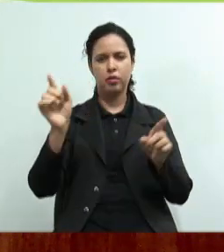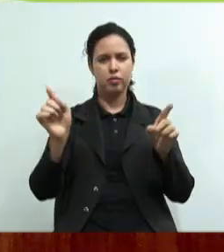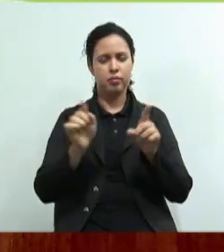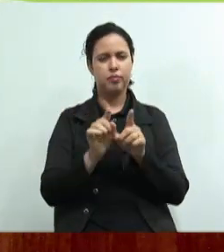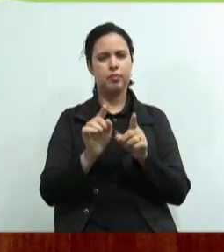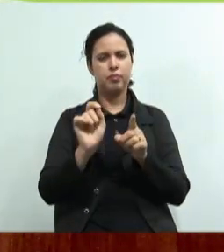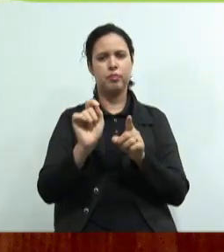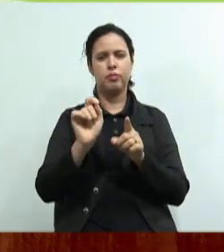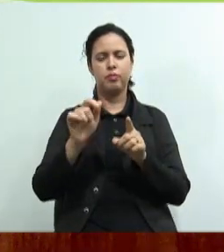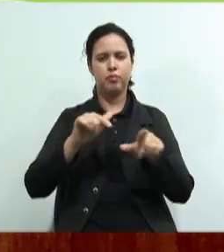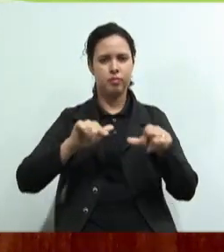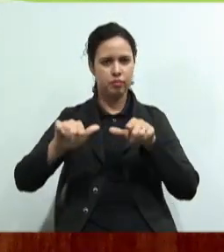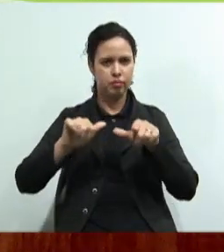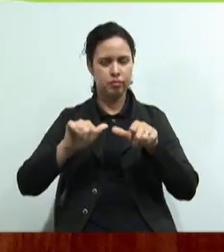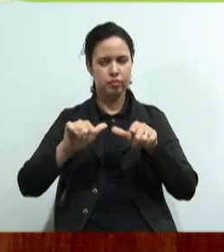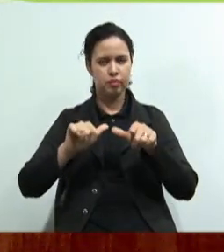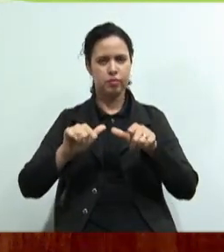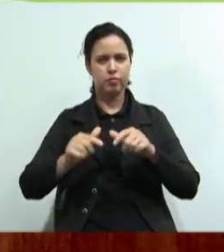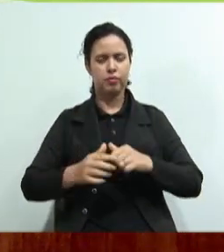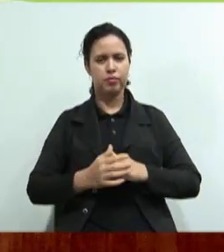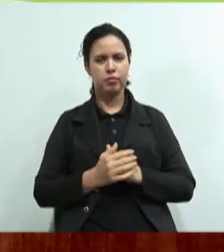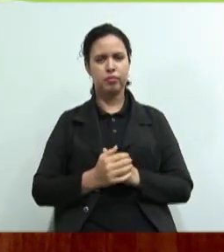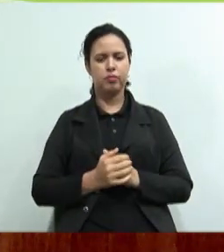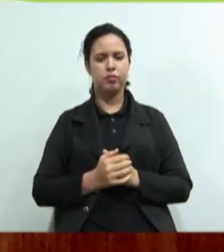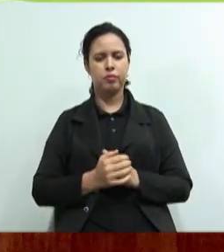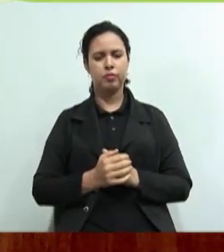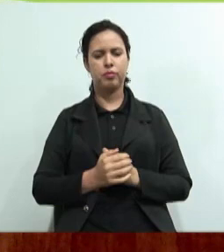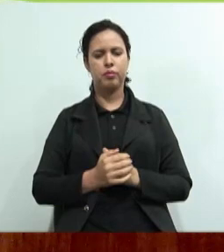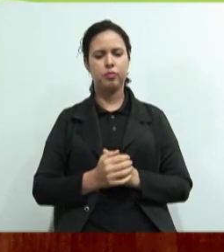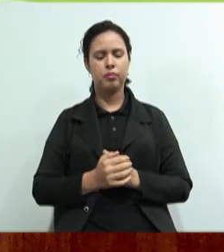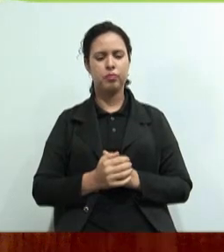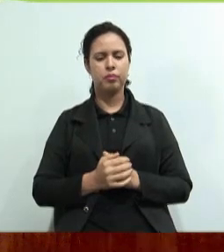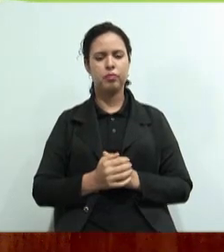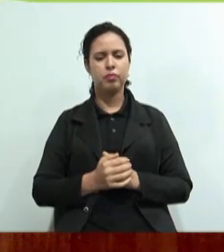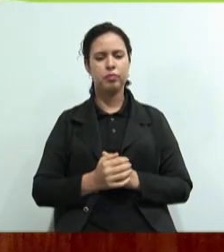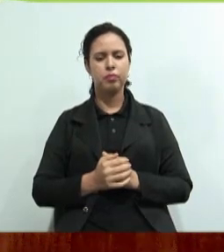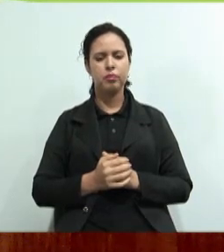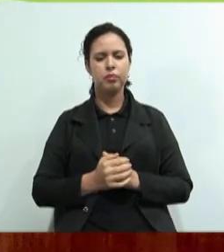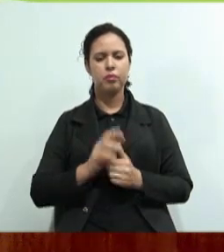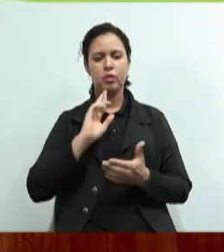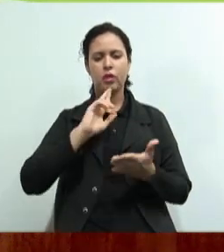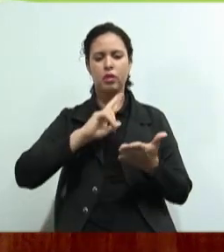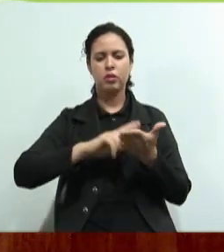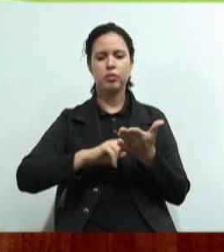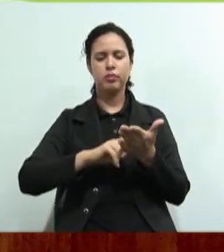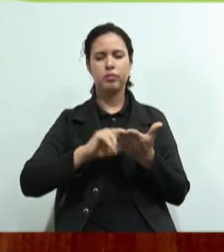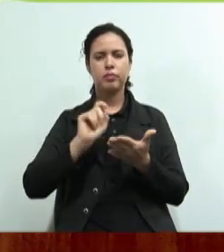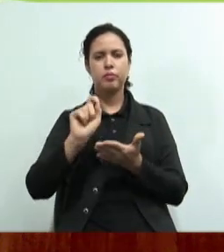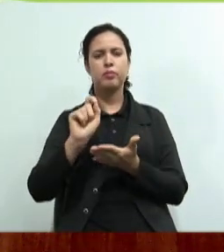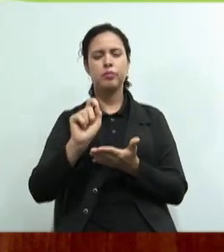produtores desfavorecidos. A nossa resposta ficou assim: